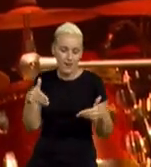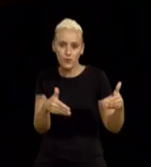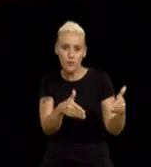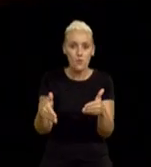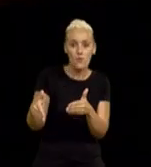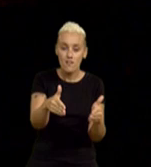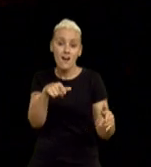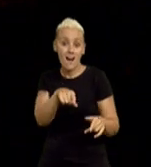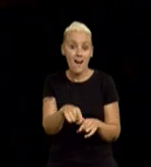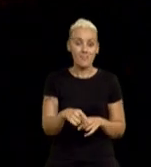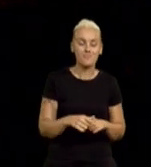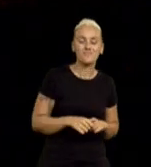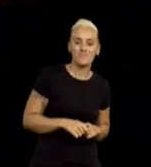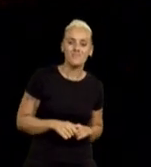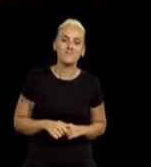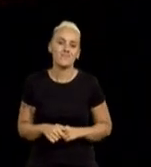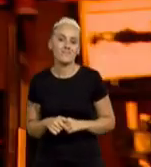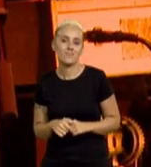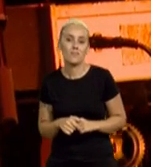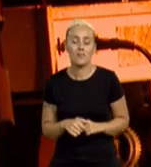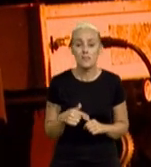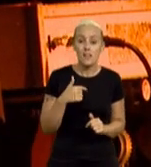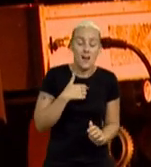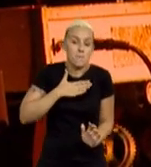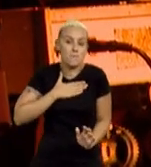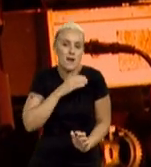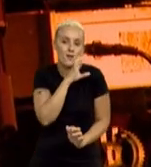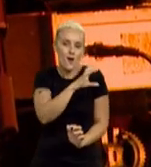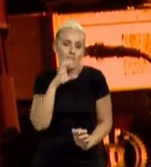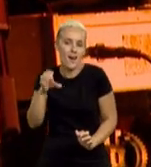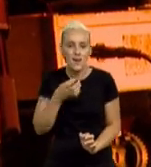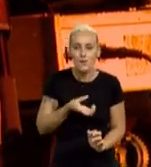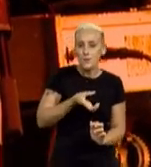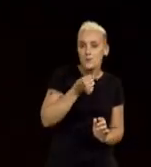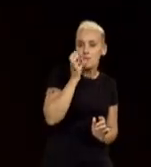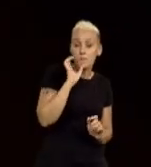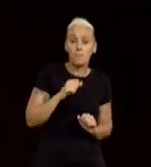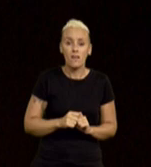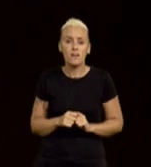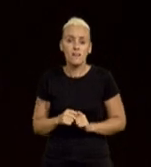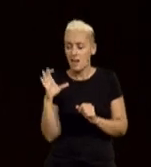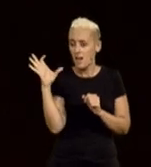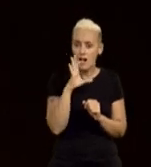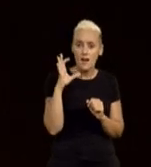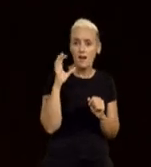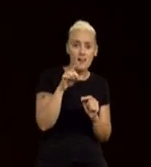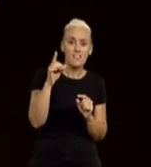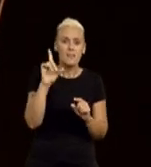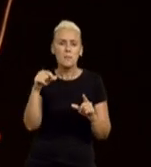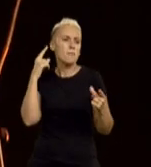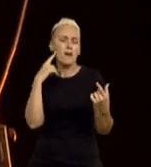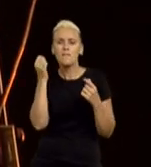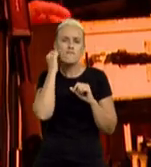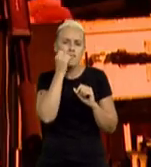McDonald's on Sunset Boulevard, we love Coca-Cola and the gorgeous